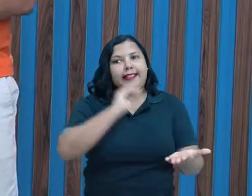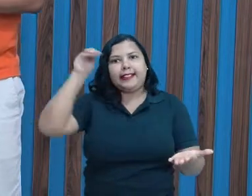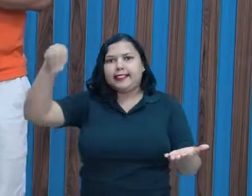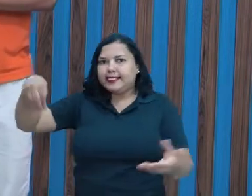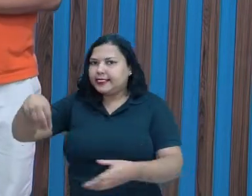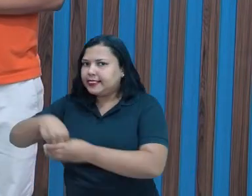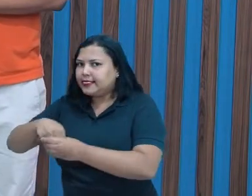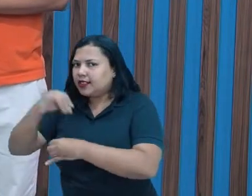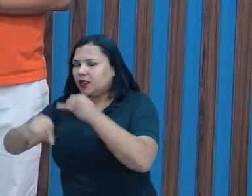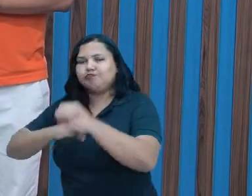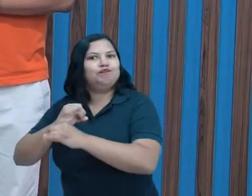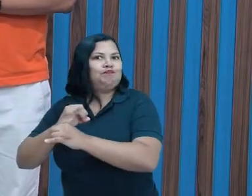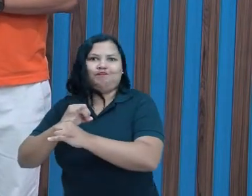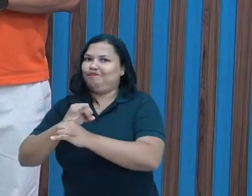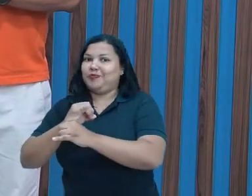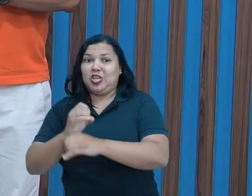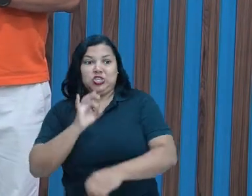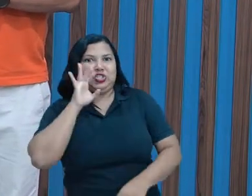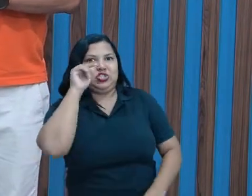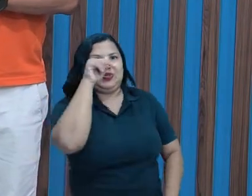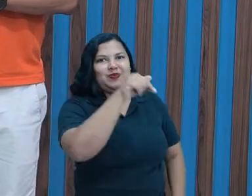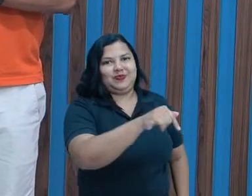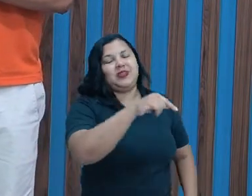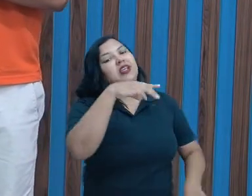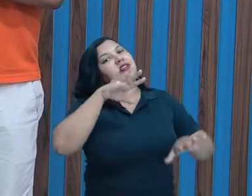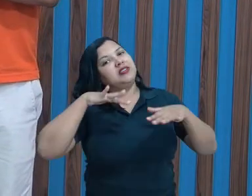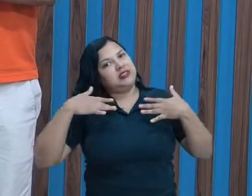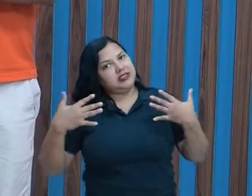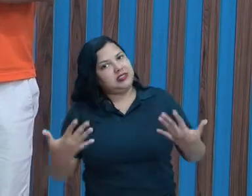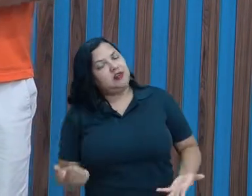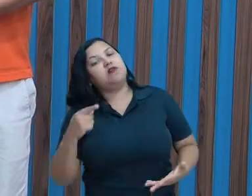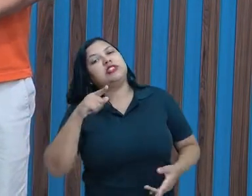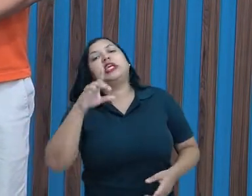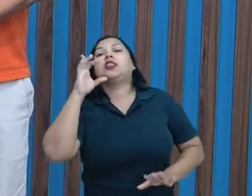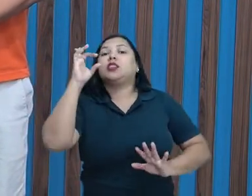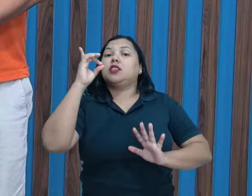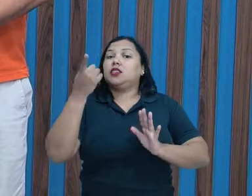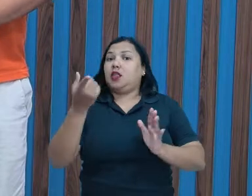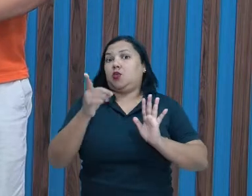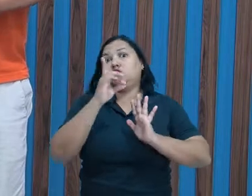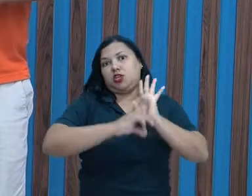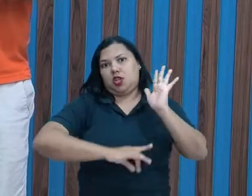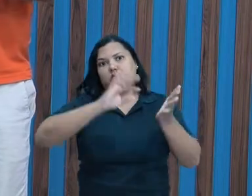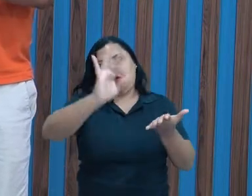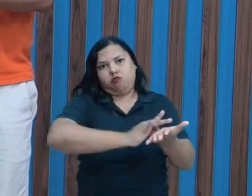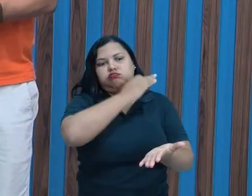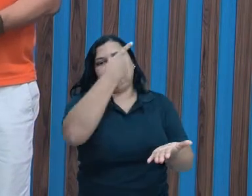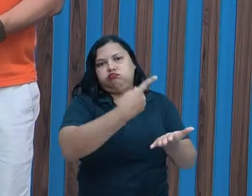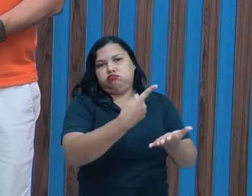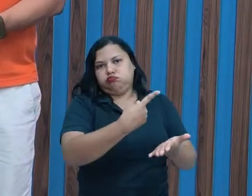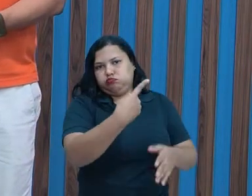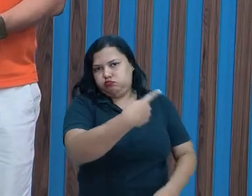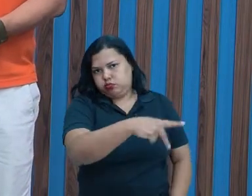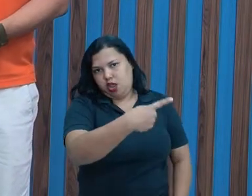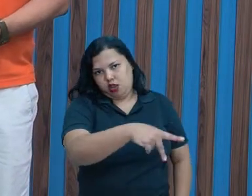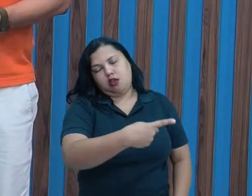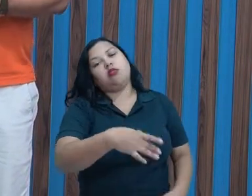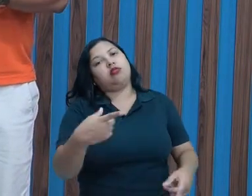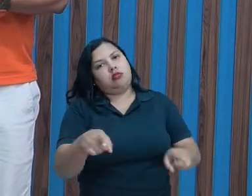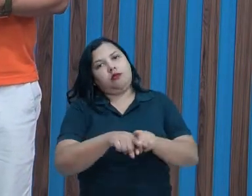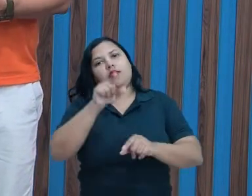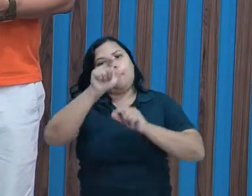internet, estão nos livros. Né? Por quê? Porque ali vai ter o direito autoral do autor, né, daquela equipe que montou aquele